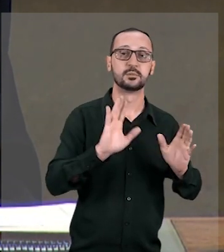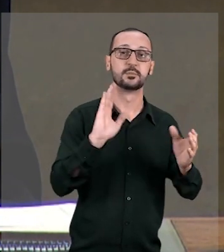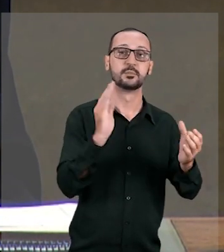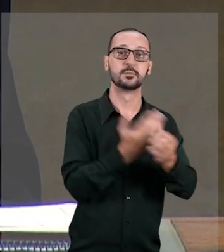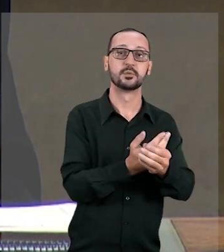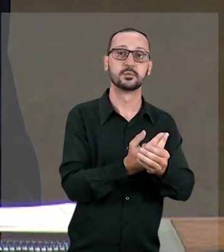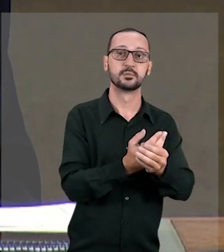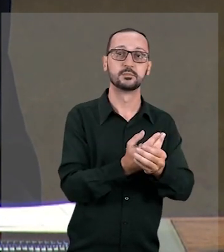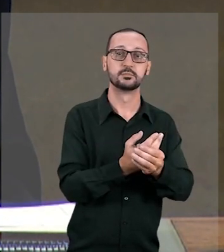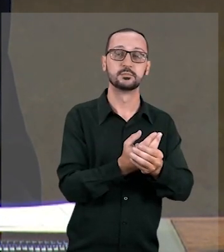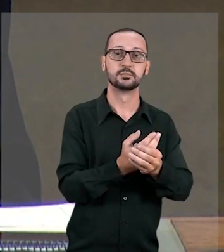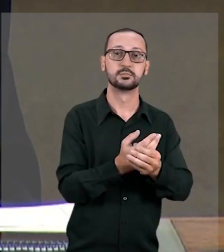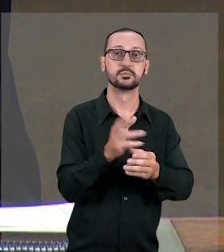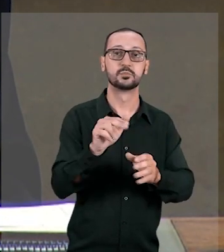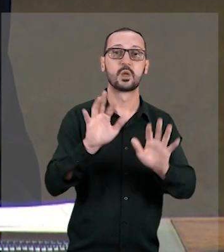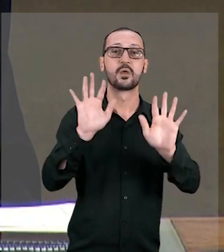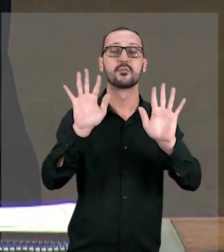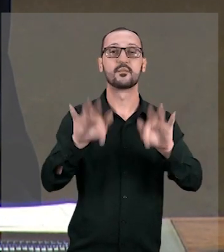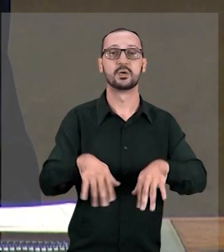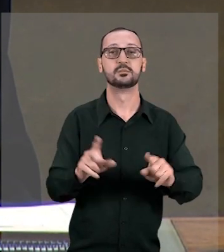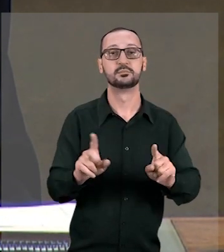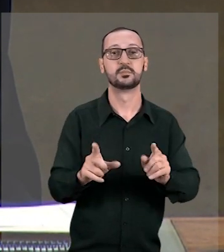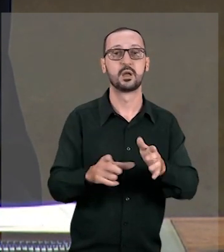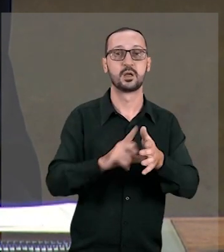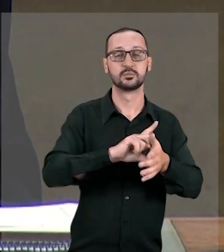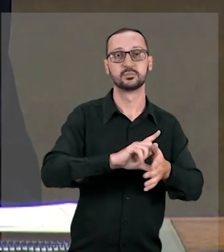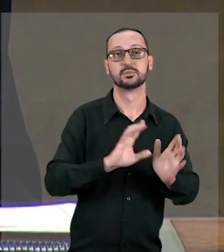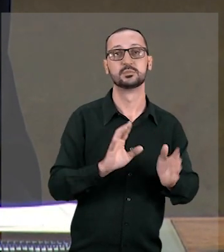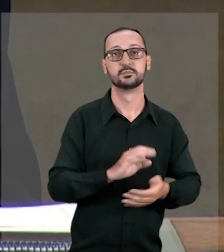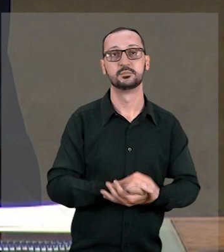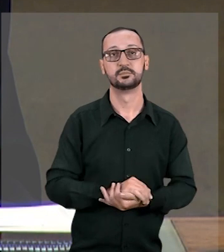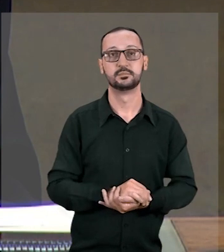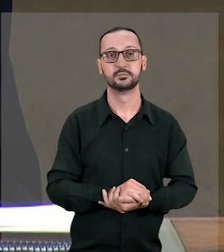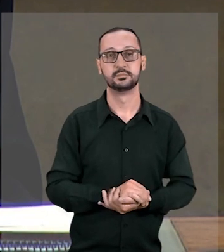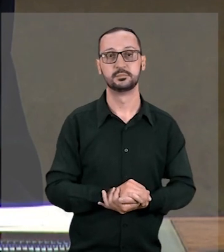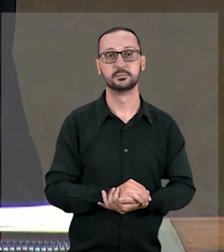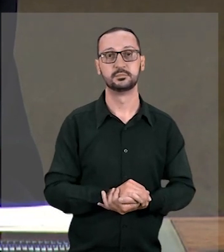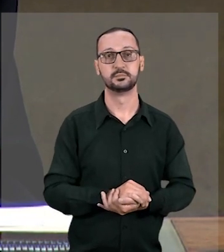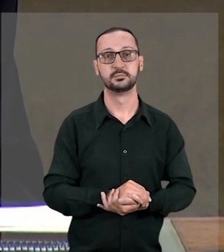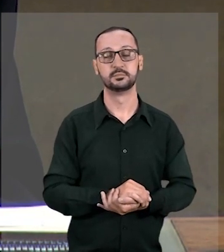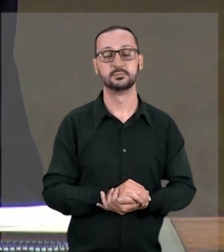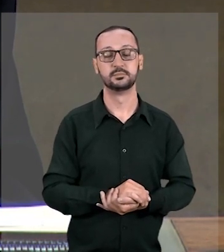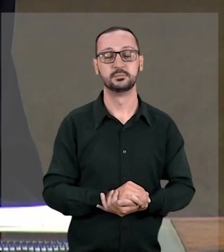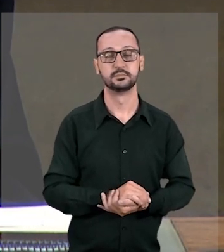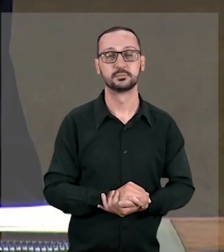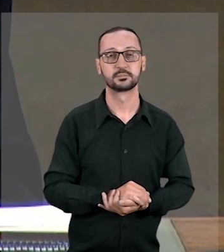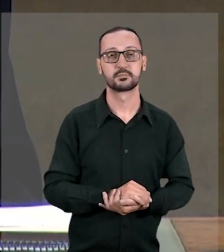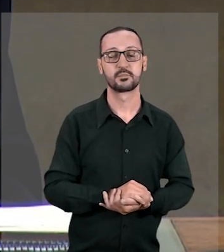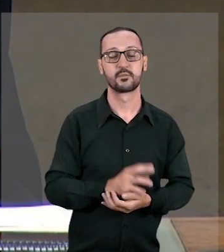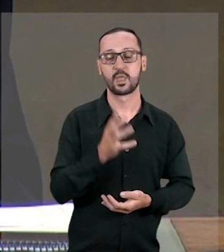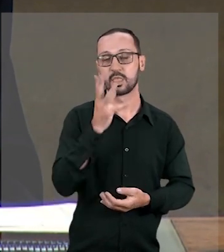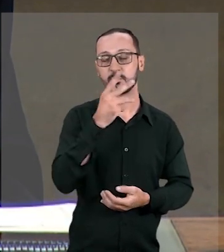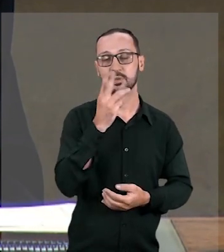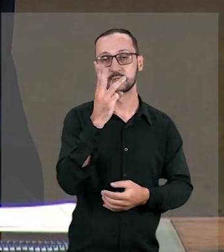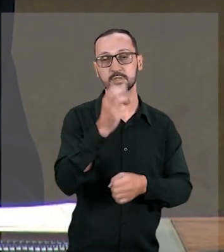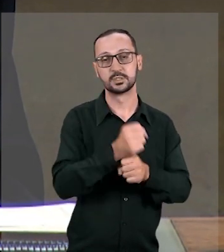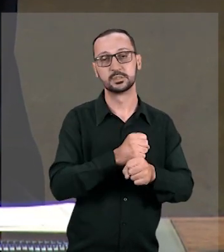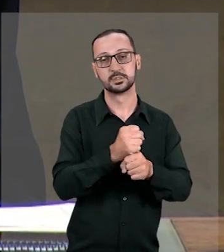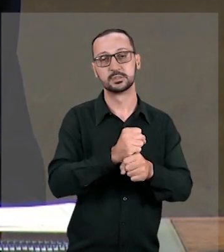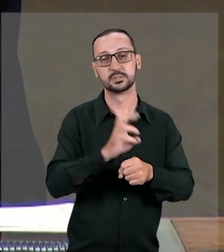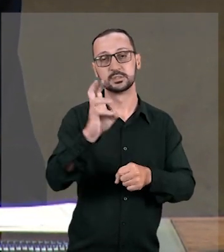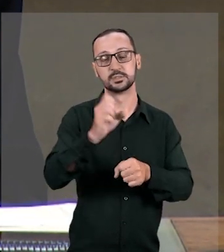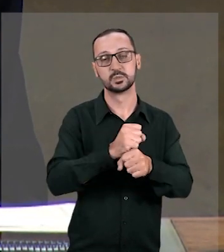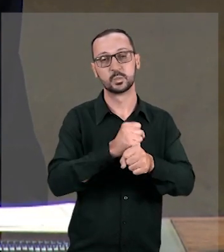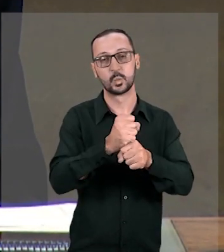processo não acabará antes da prescrição. Vão se passar 3 anos,